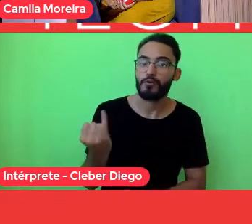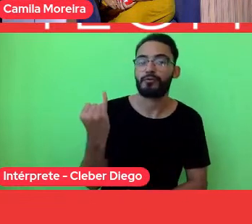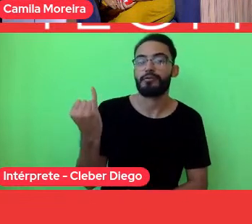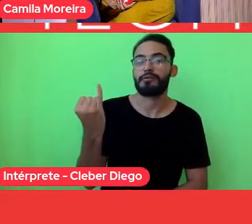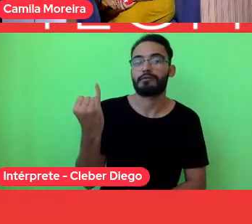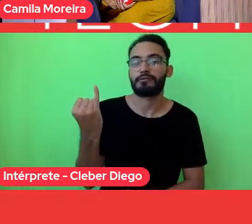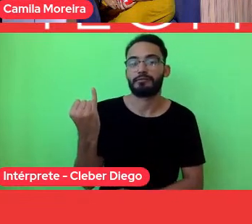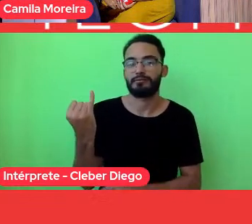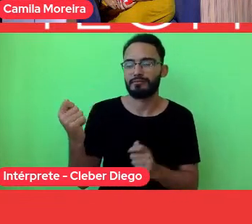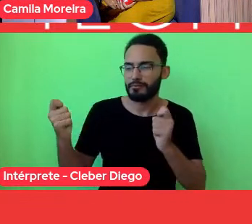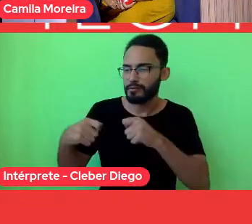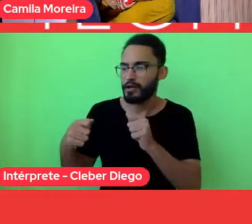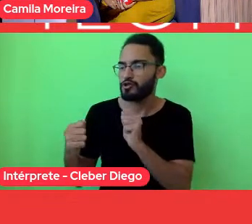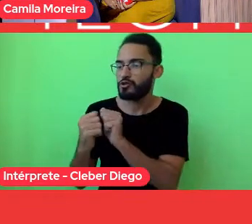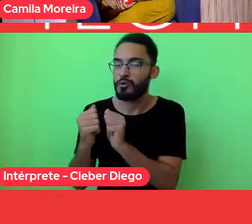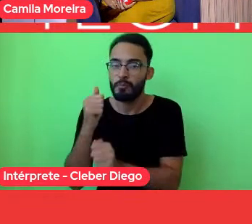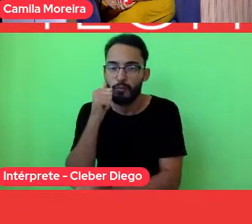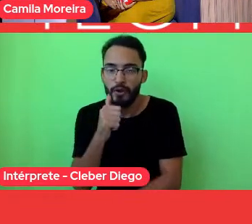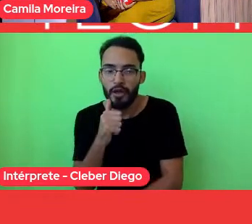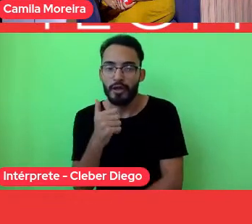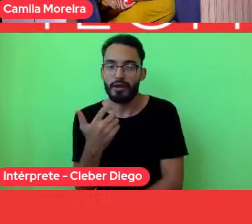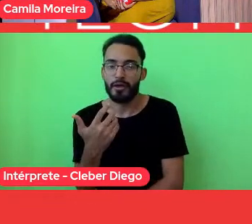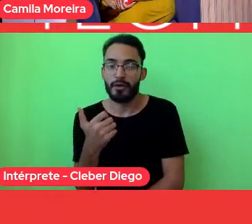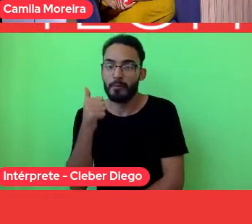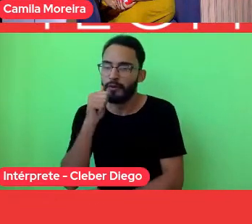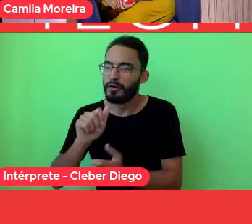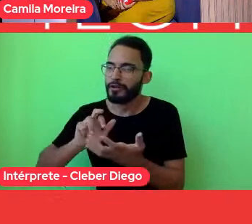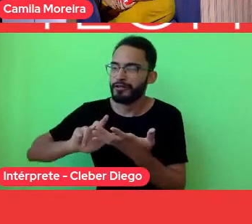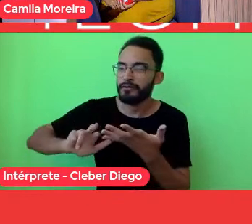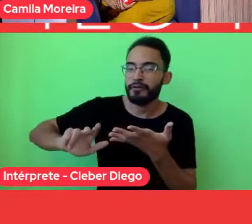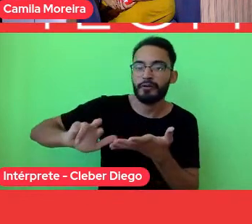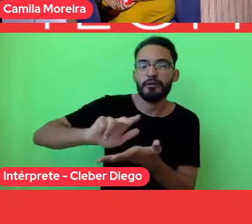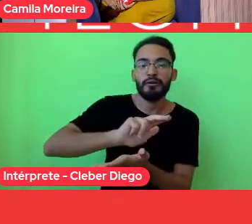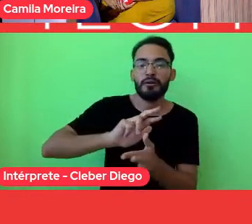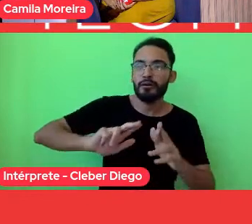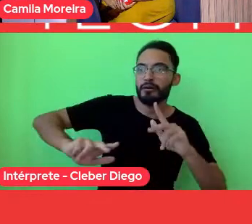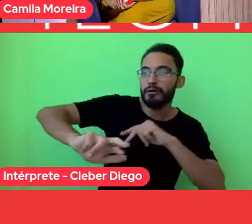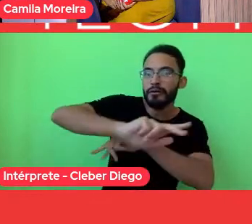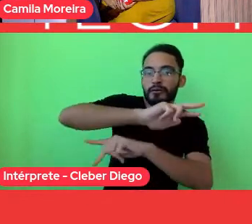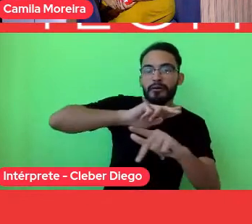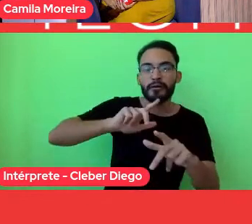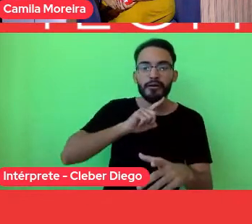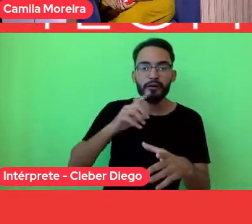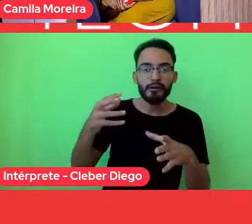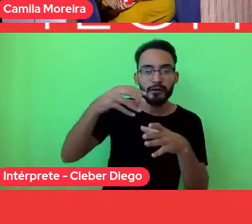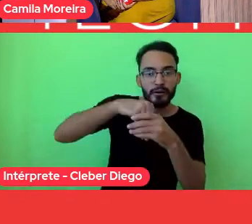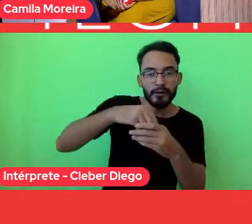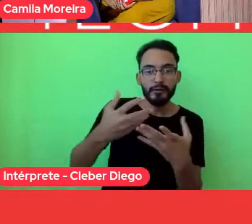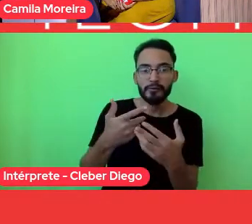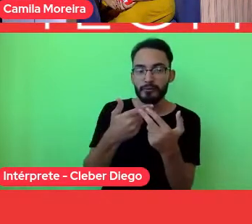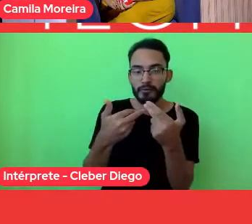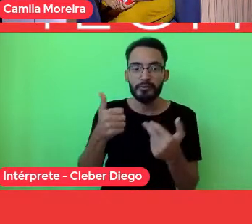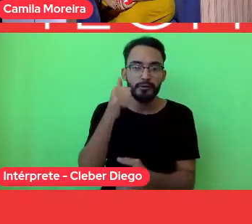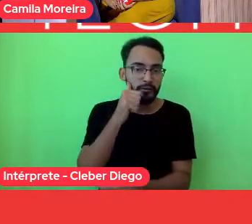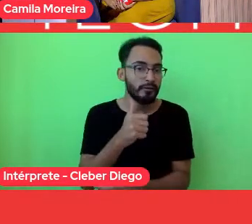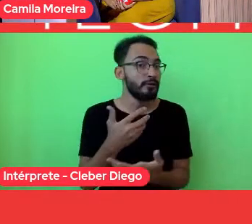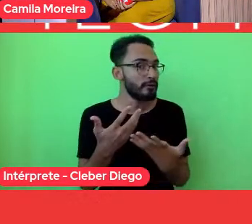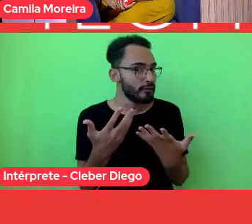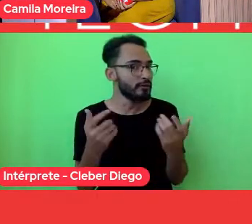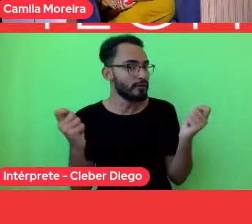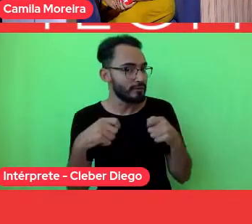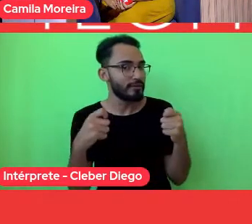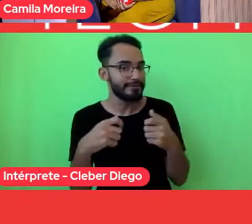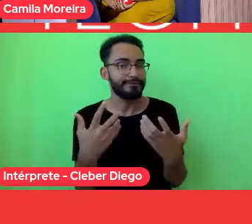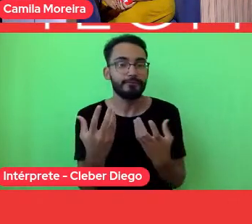de ter mulheres, né, e mulheres diversas, né? A gente tem uma diversidade enorme dentro aí desse guarda-chuva mulher, e como que a